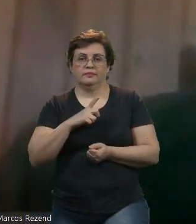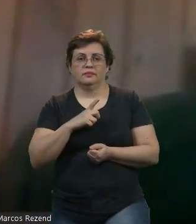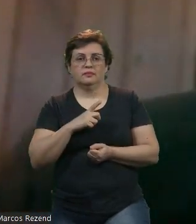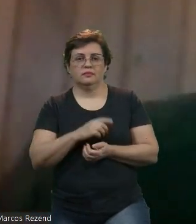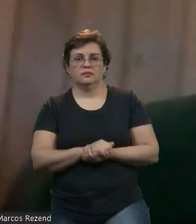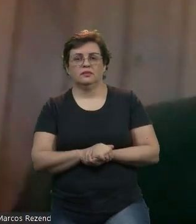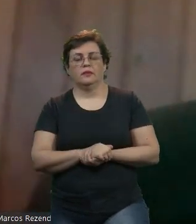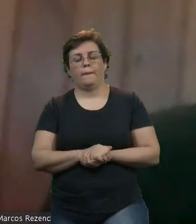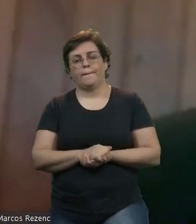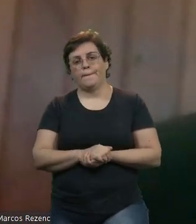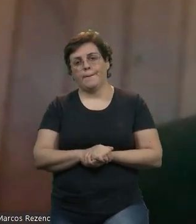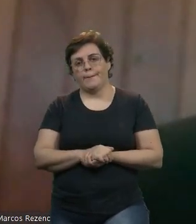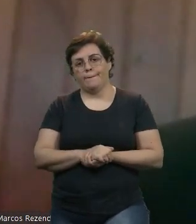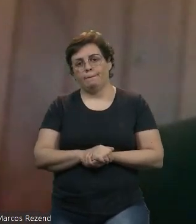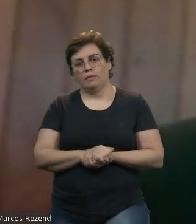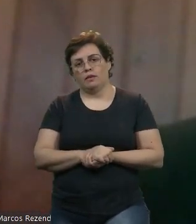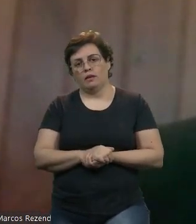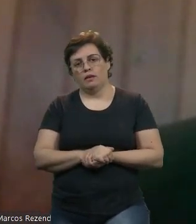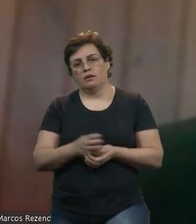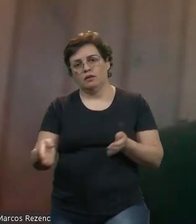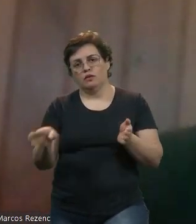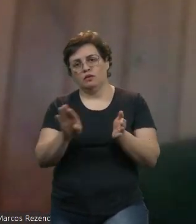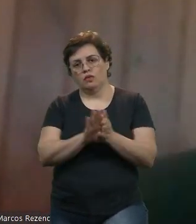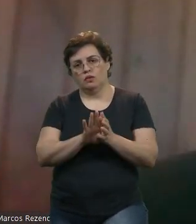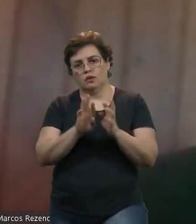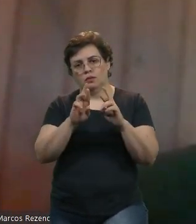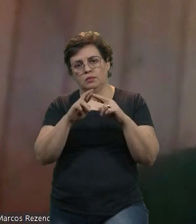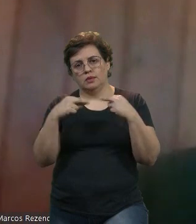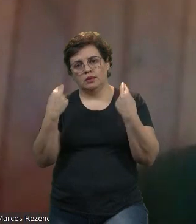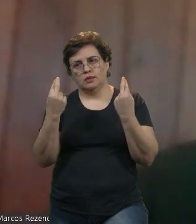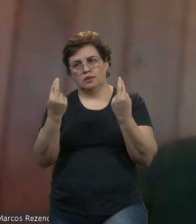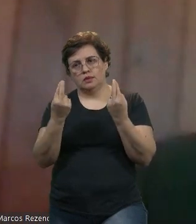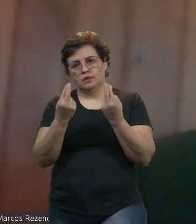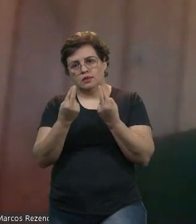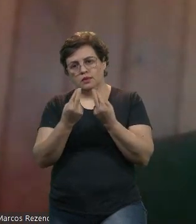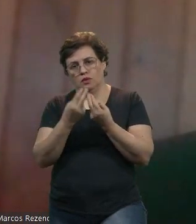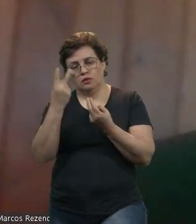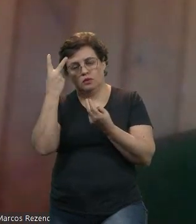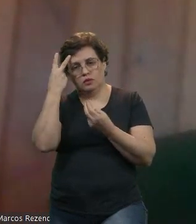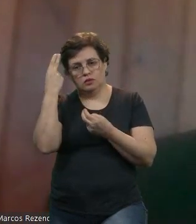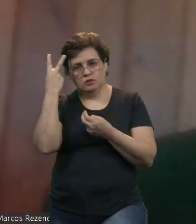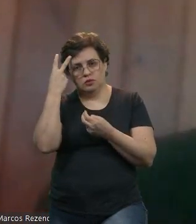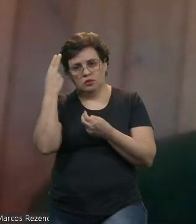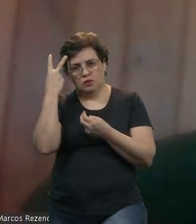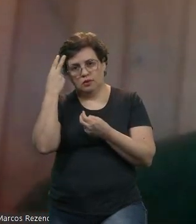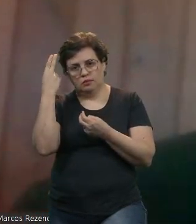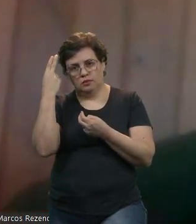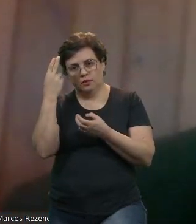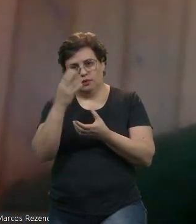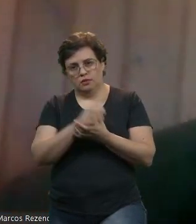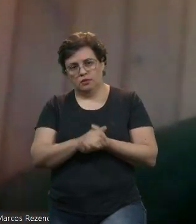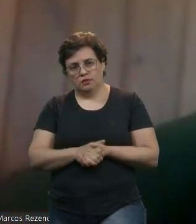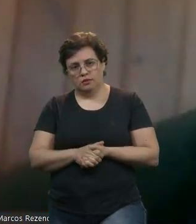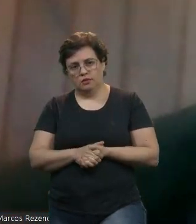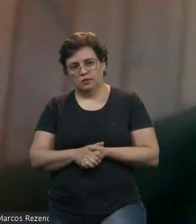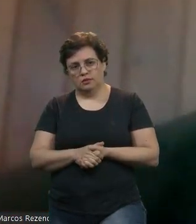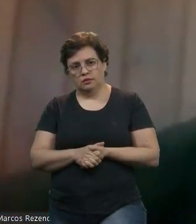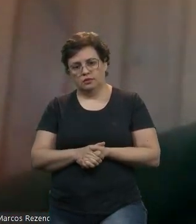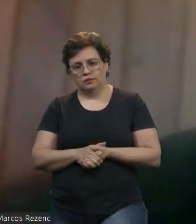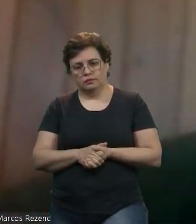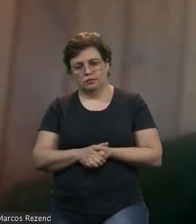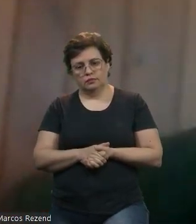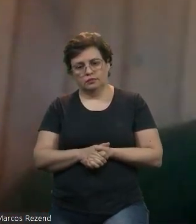pequeno expediente, enfim, que nós voltemos, já que as atividades do comércio, da prestação de serviço,